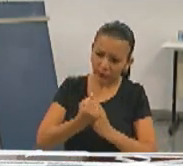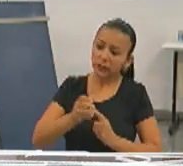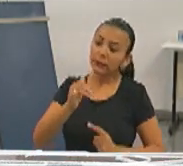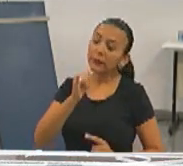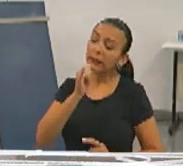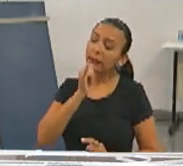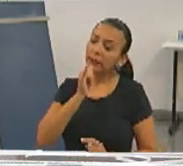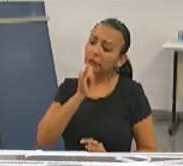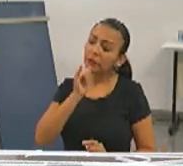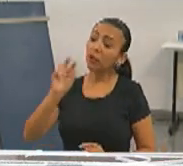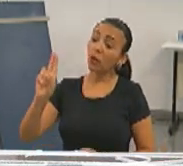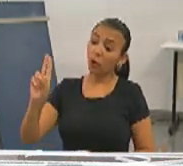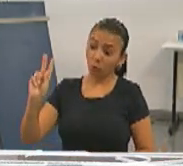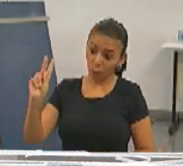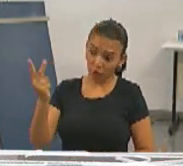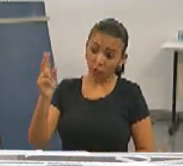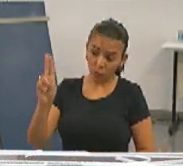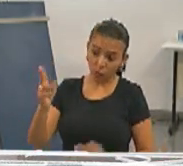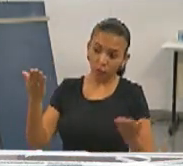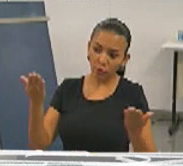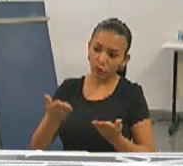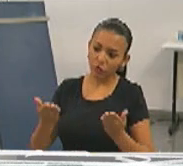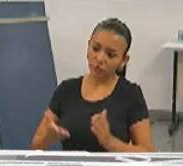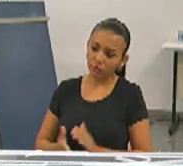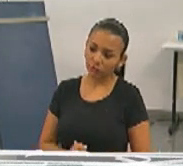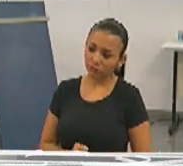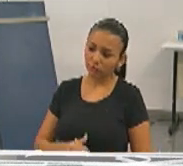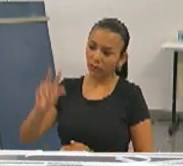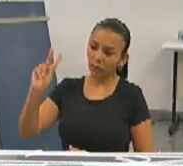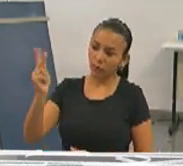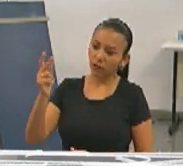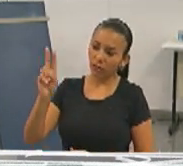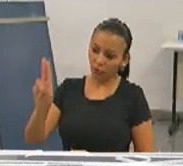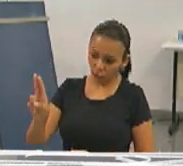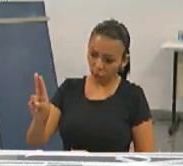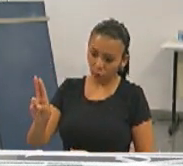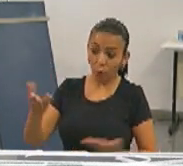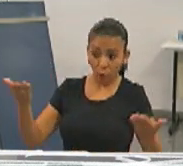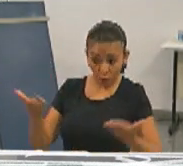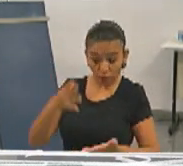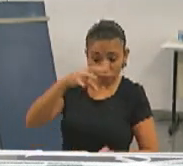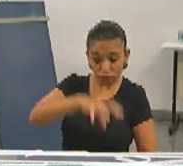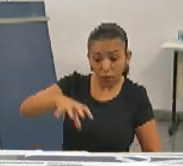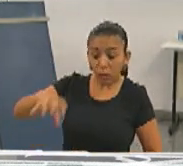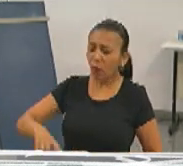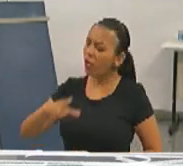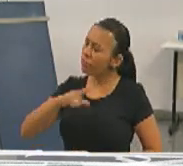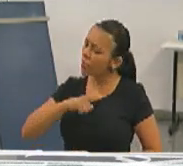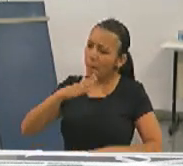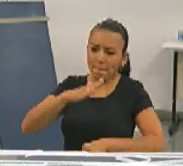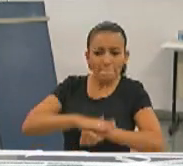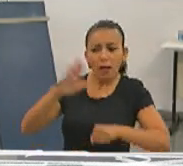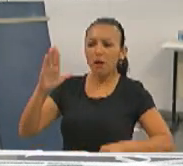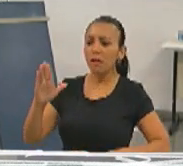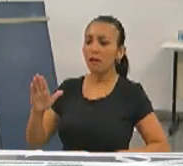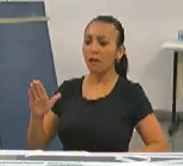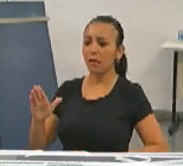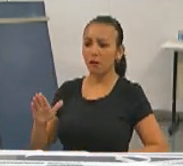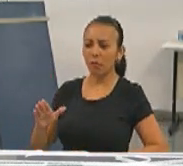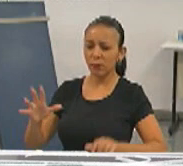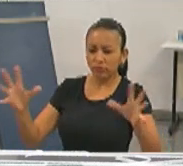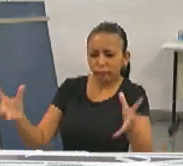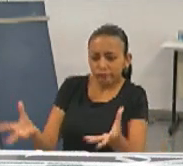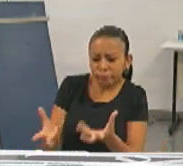que o HU faz hoje, né? O HU é um dos setores da universidade que mais tem capilaridade, que mais tem